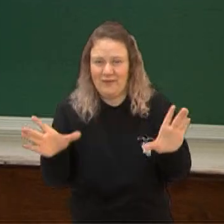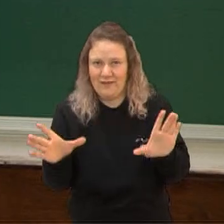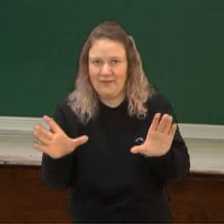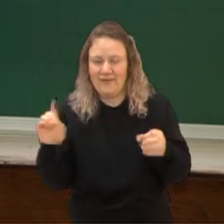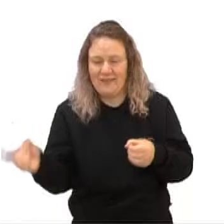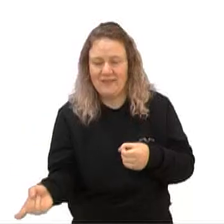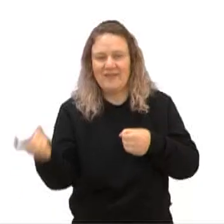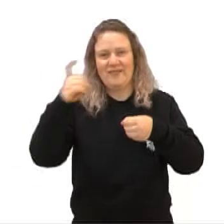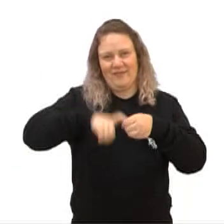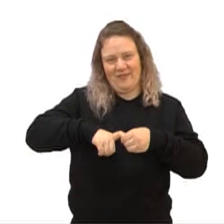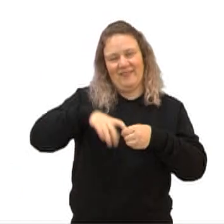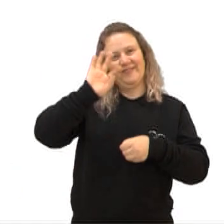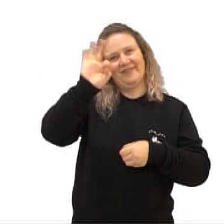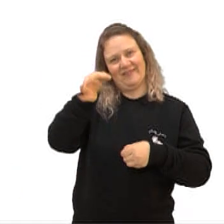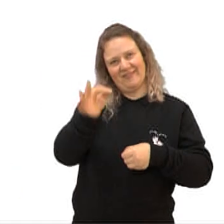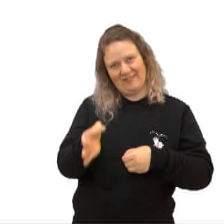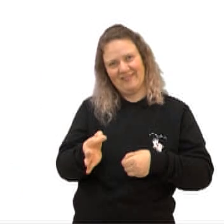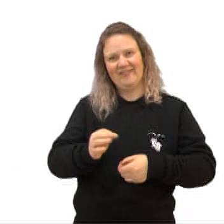corrigir, até já.